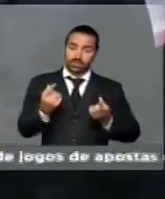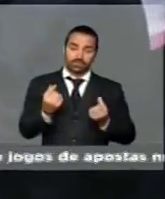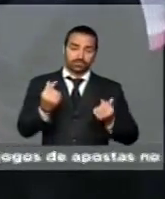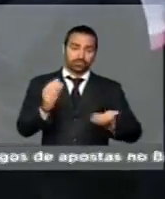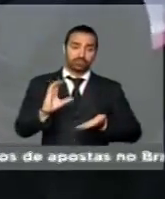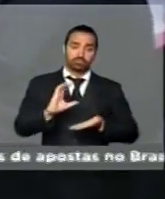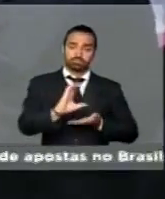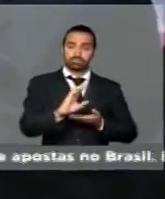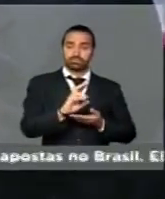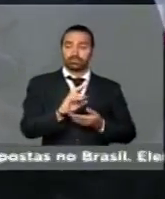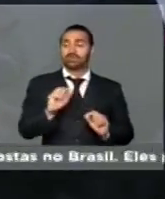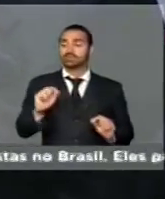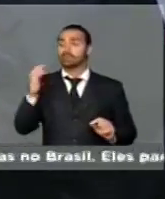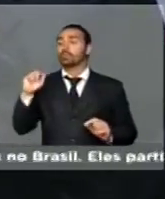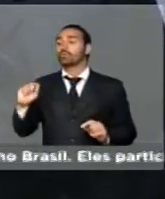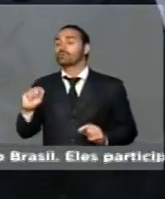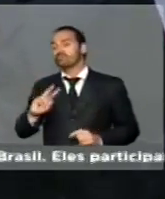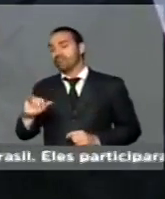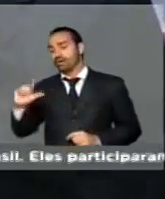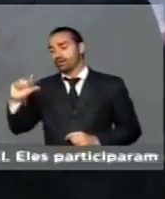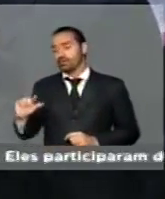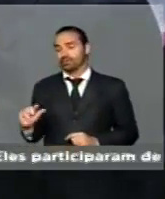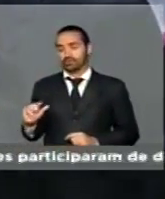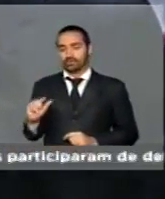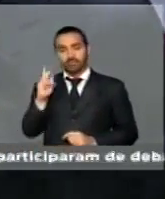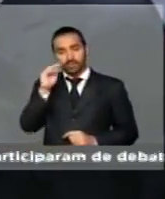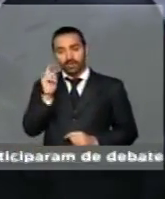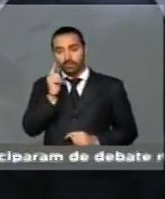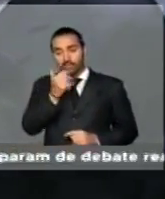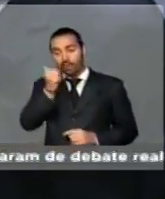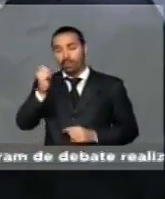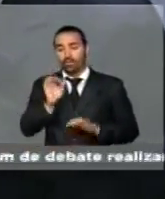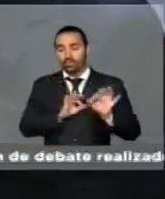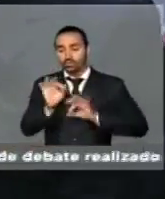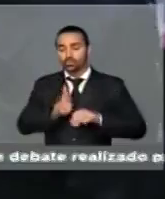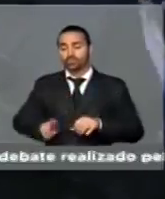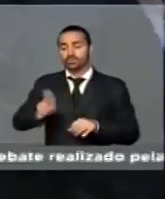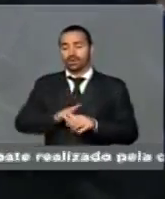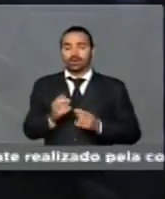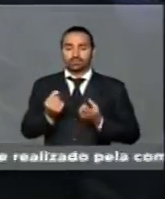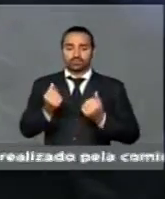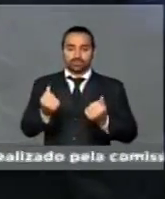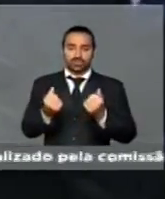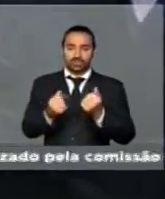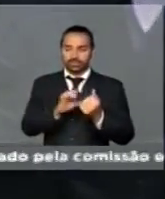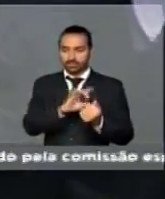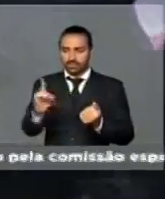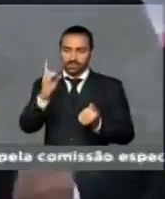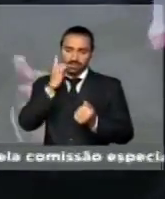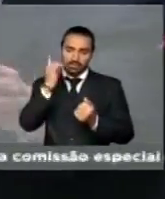vai ser ou não contingenciado para fazer uma melhor aplicação dos recursos das emendas parlamentares. Deputado